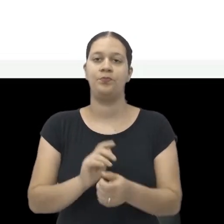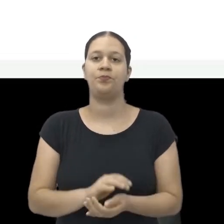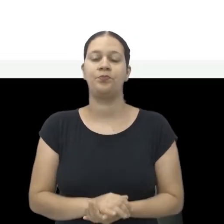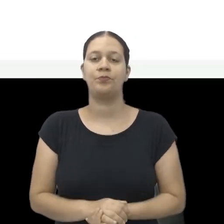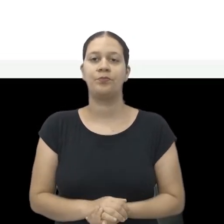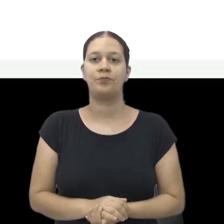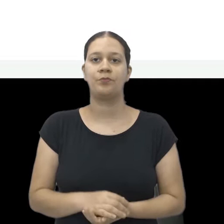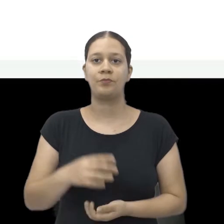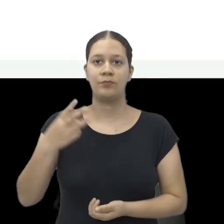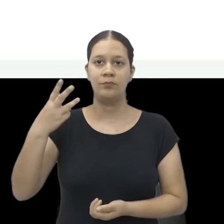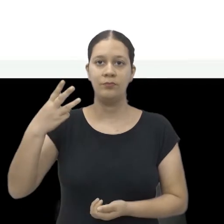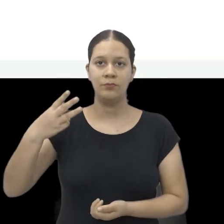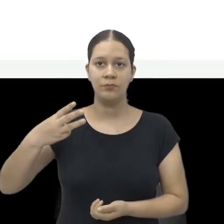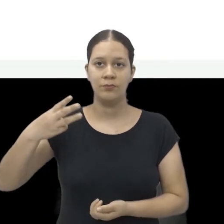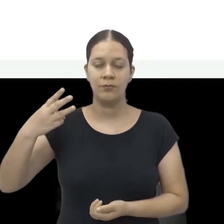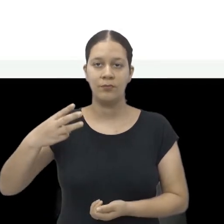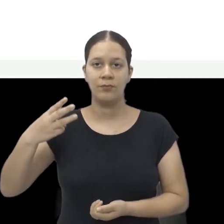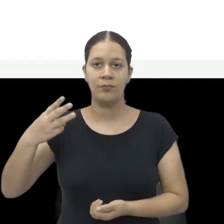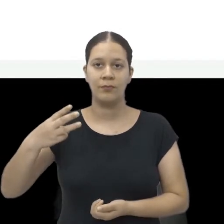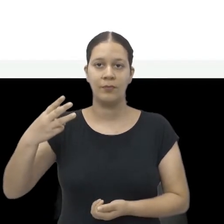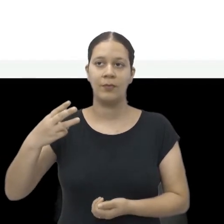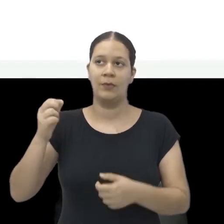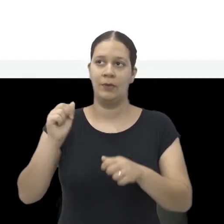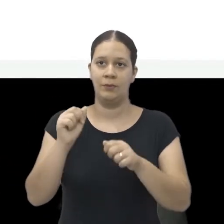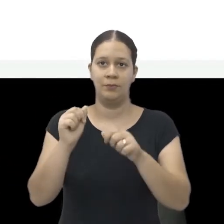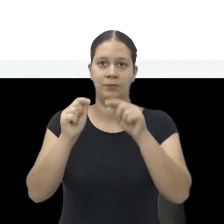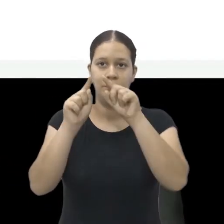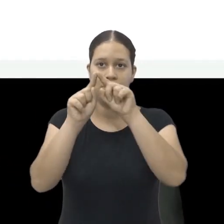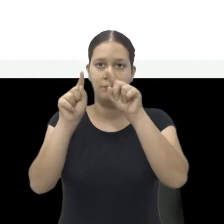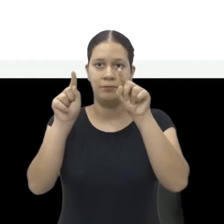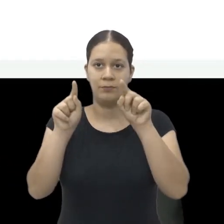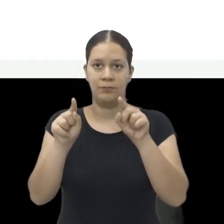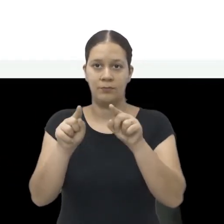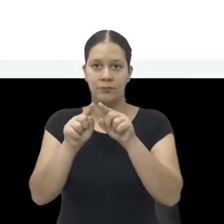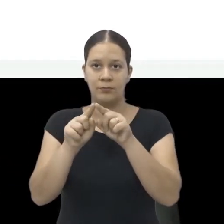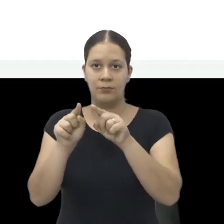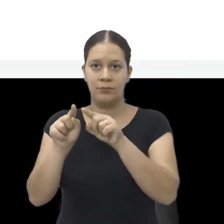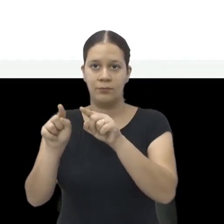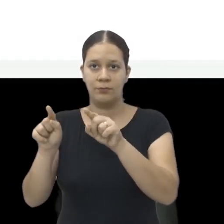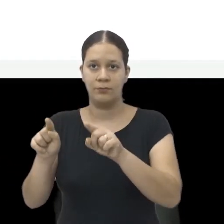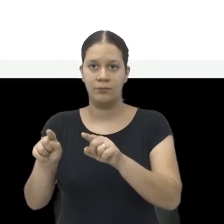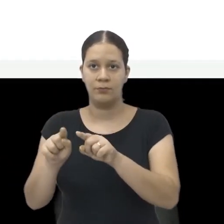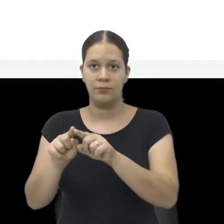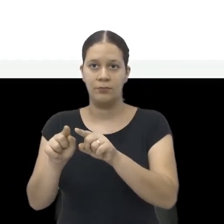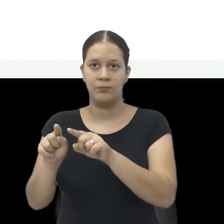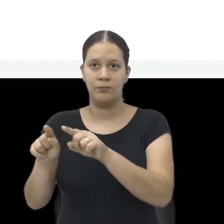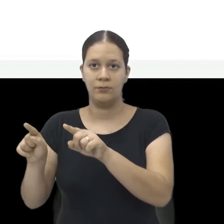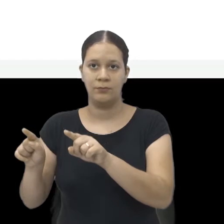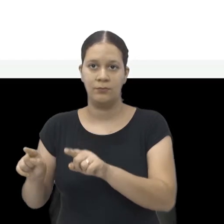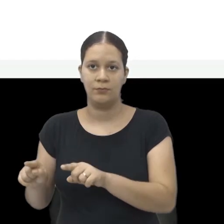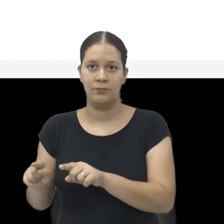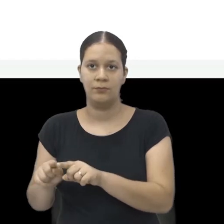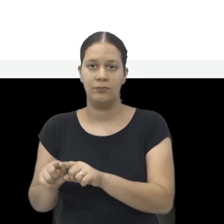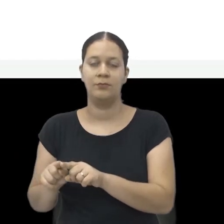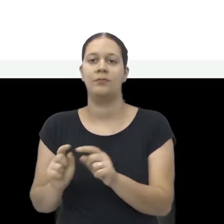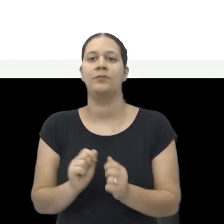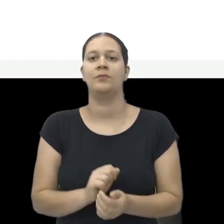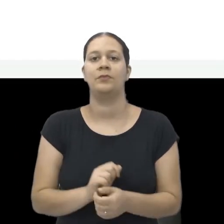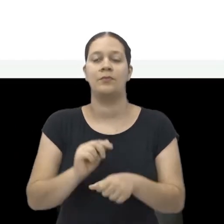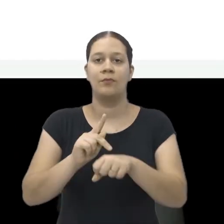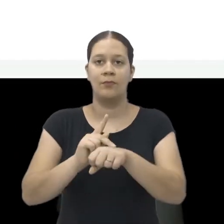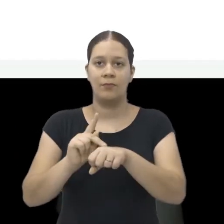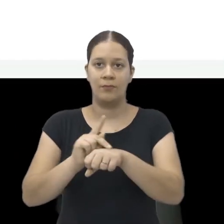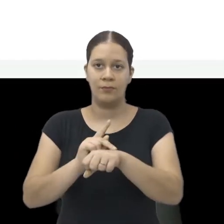altura. A terceira figura, ela tem três lados de um quadrado de base e